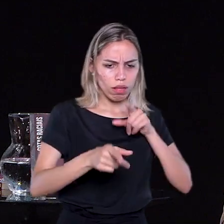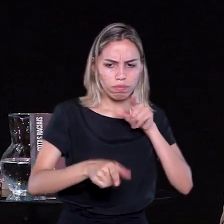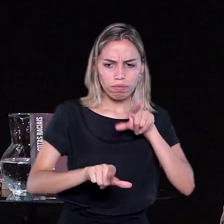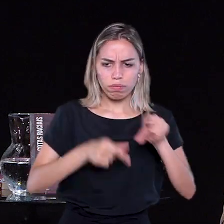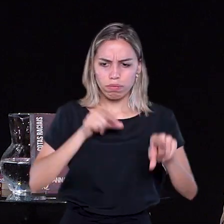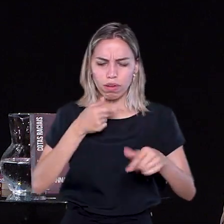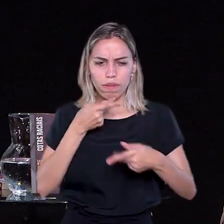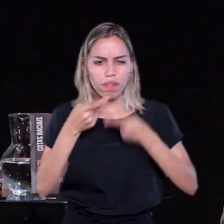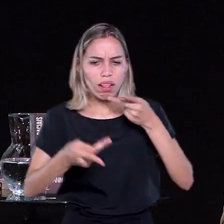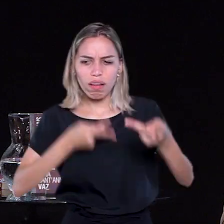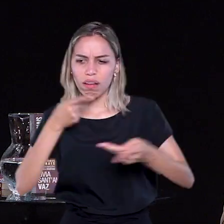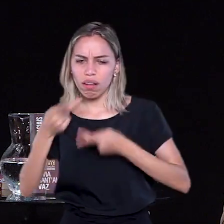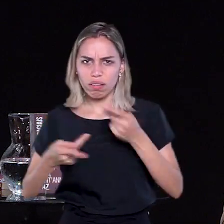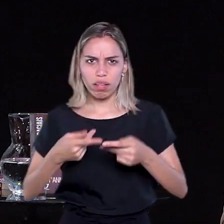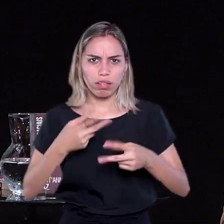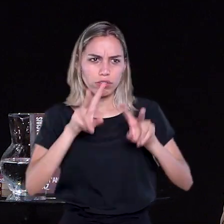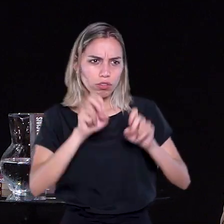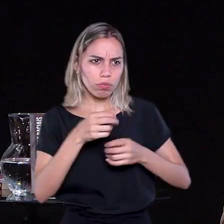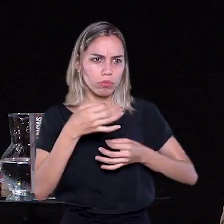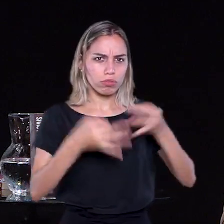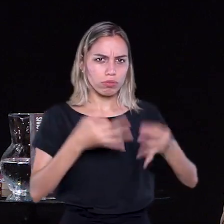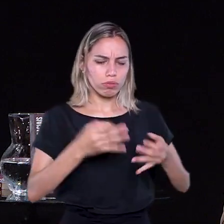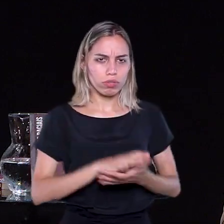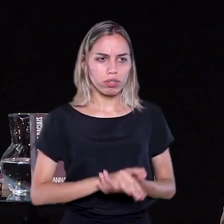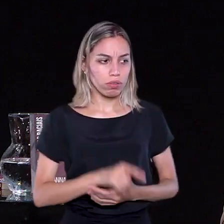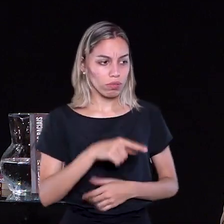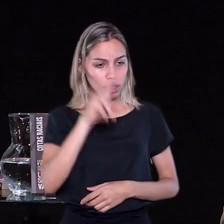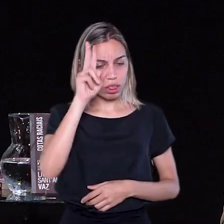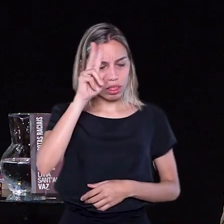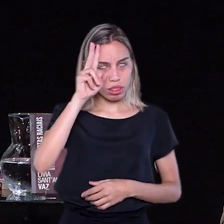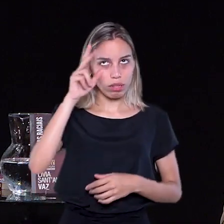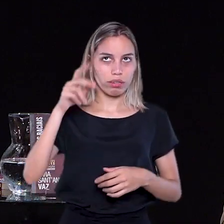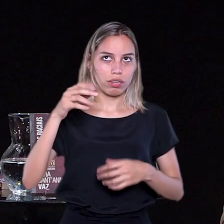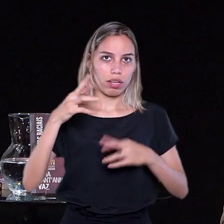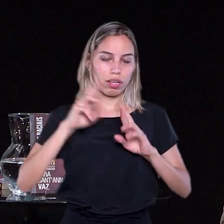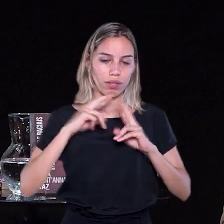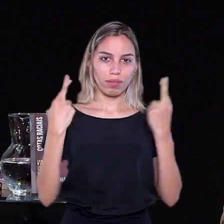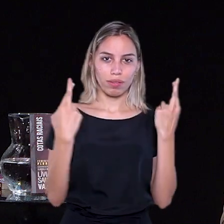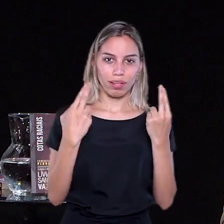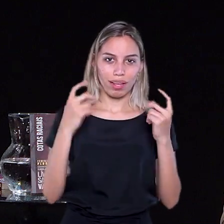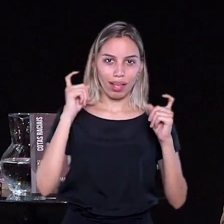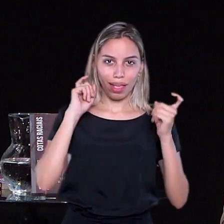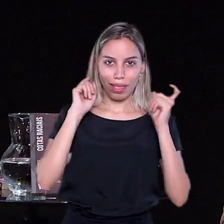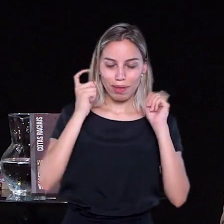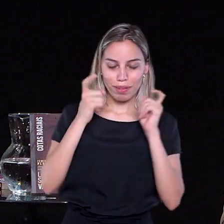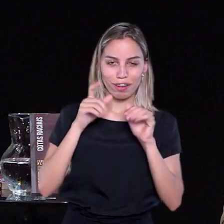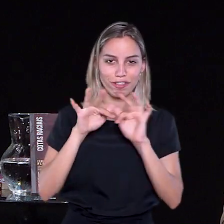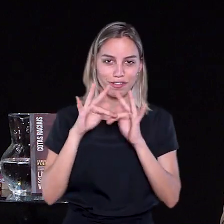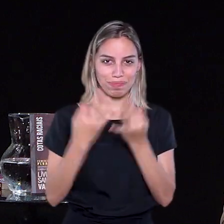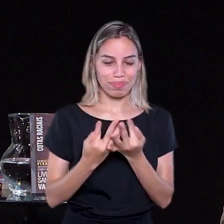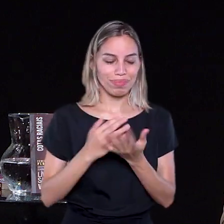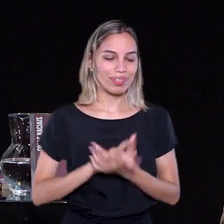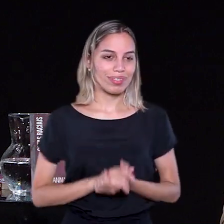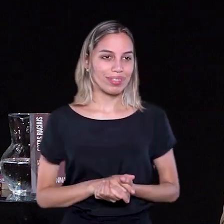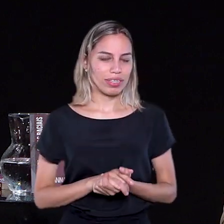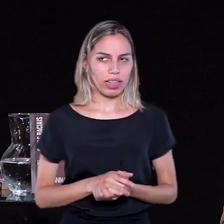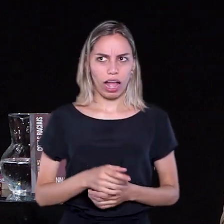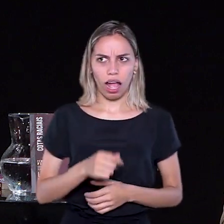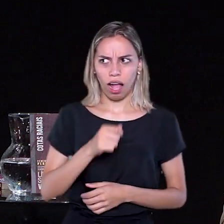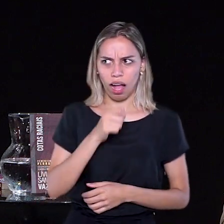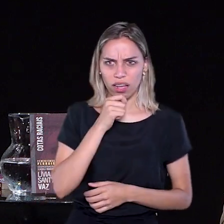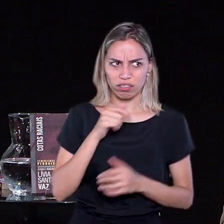com injustiças, né? Aí relembrou as reuniões de família que minha mãe fazia, as famigeradas reuniões de família. Eu espero que eu nunca faça isso lá em casa.